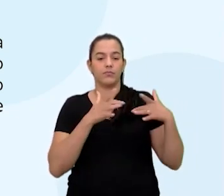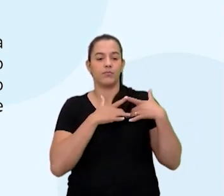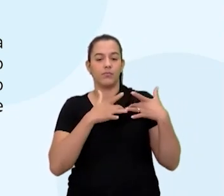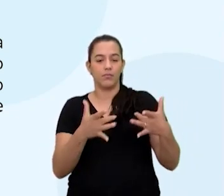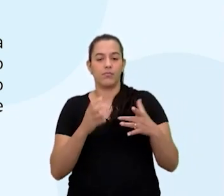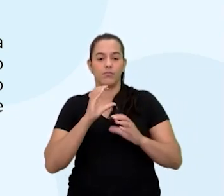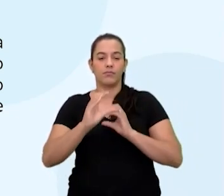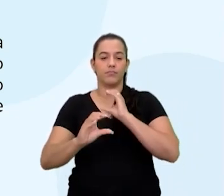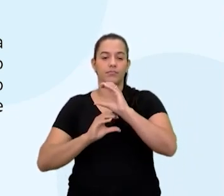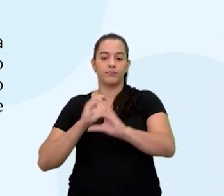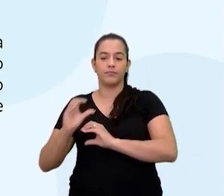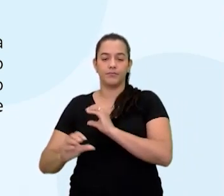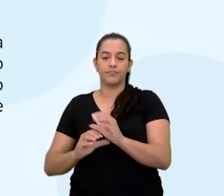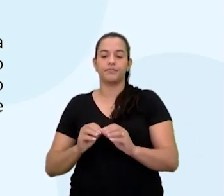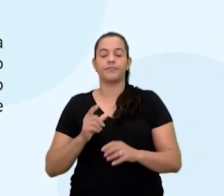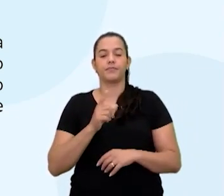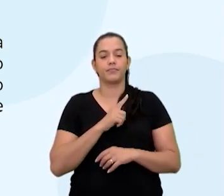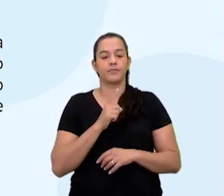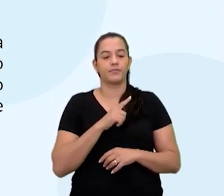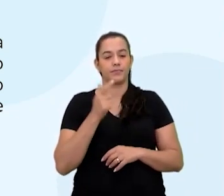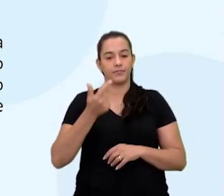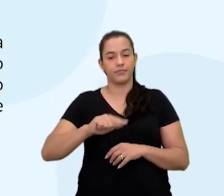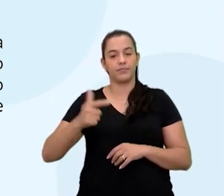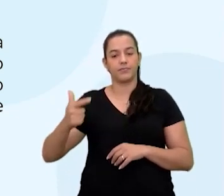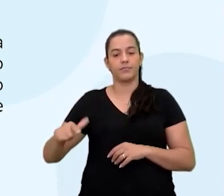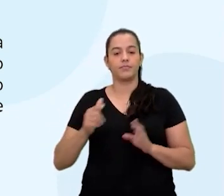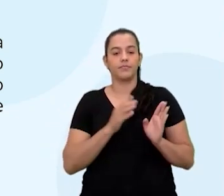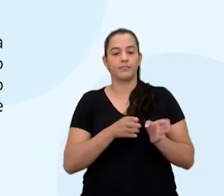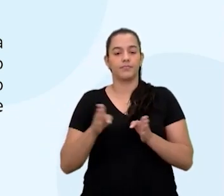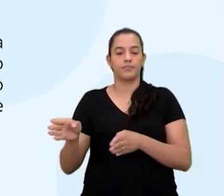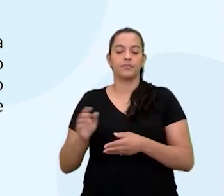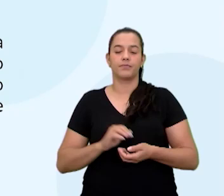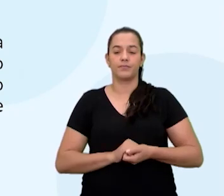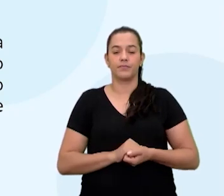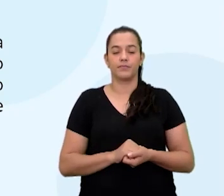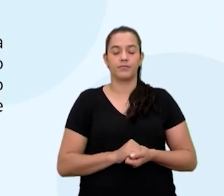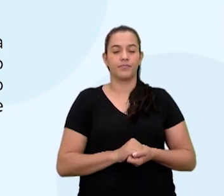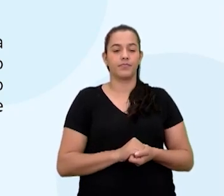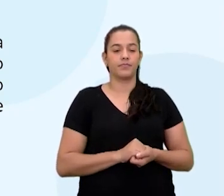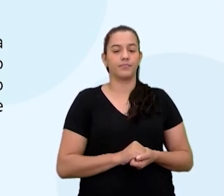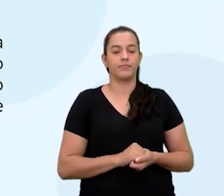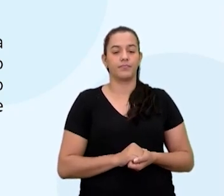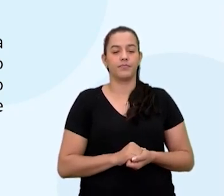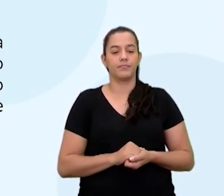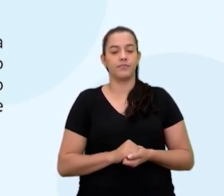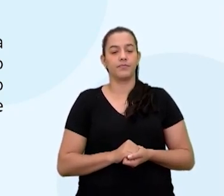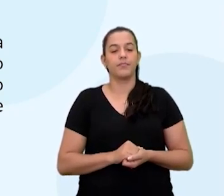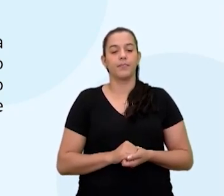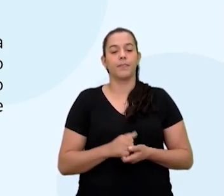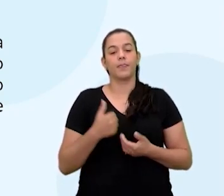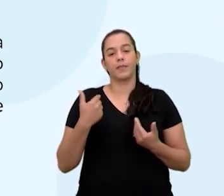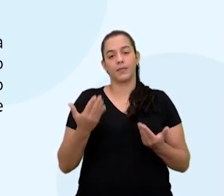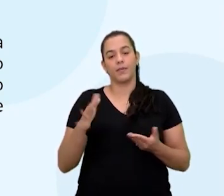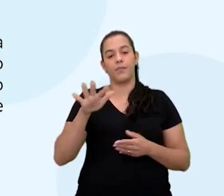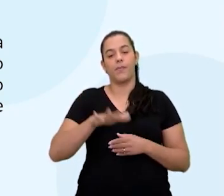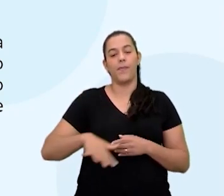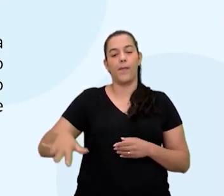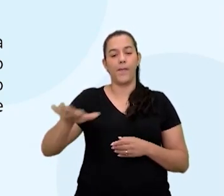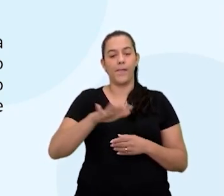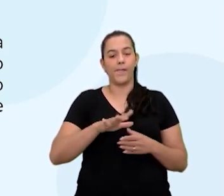Assistência Social, a EBAS, e organizações locais também ajudaram a implementar a iniciativa. Com essa rede